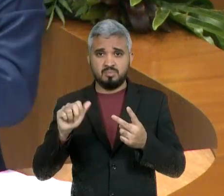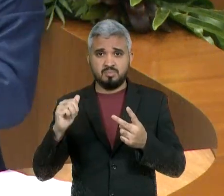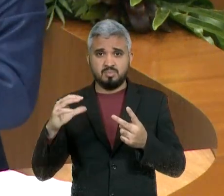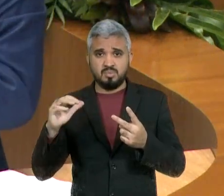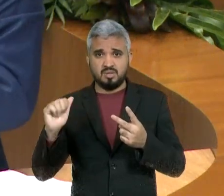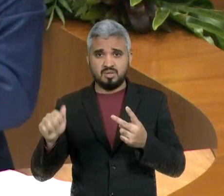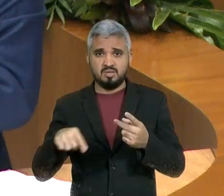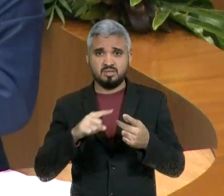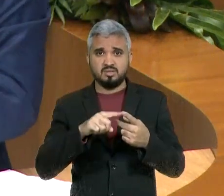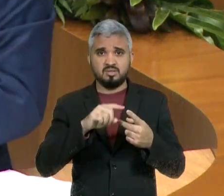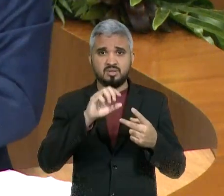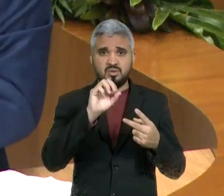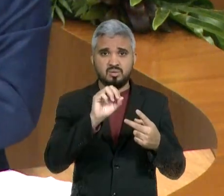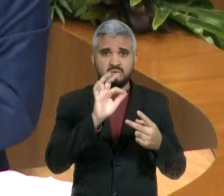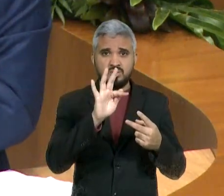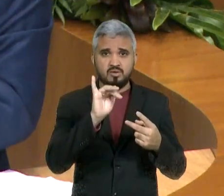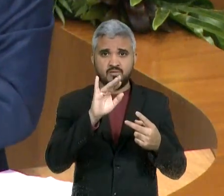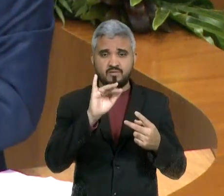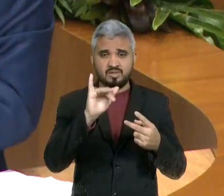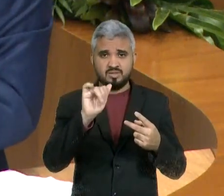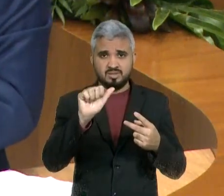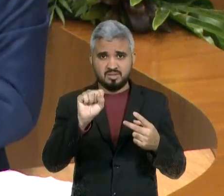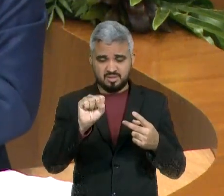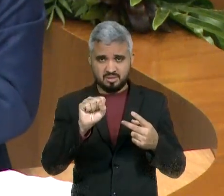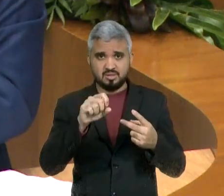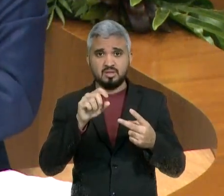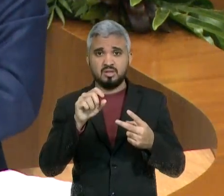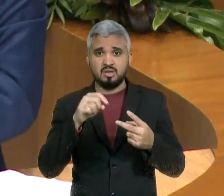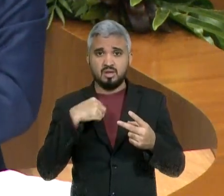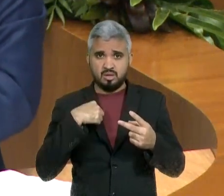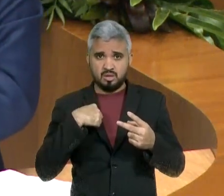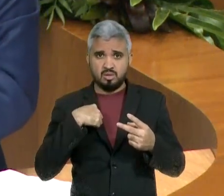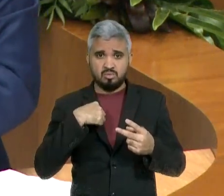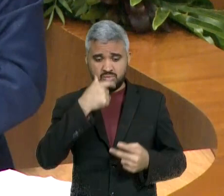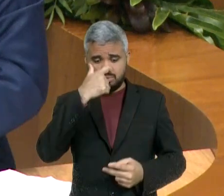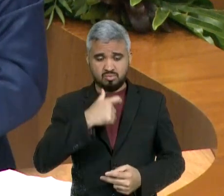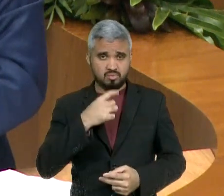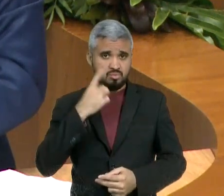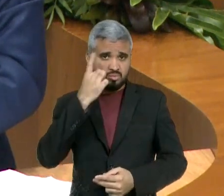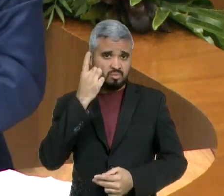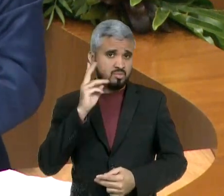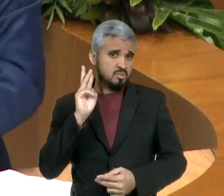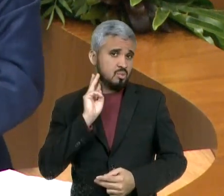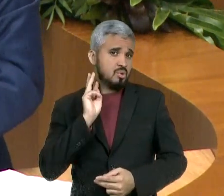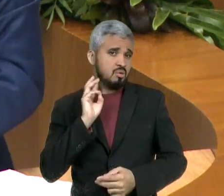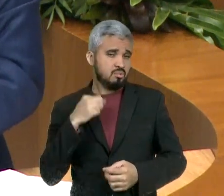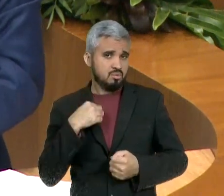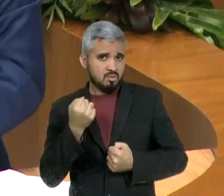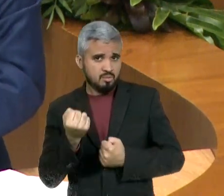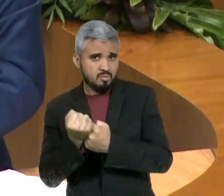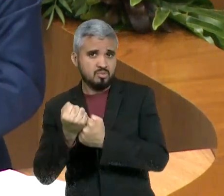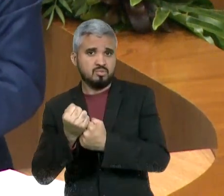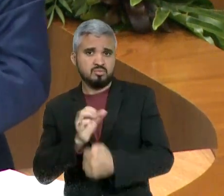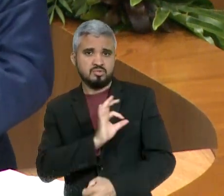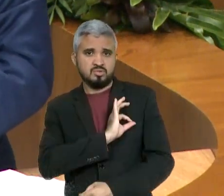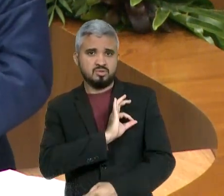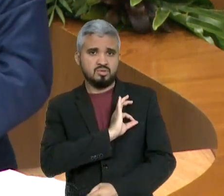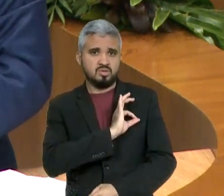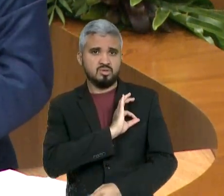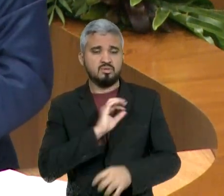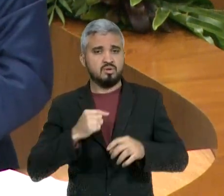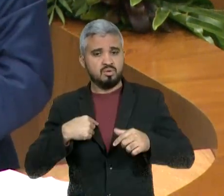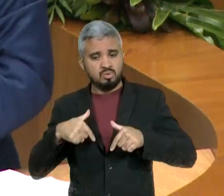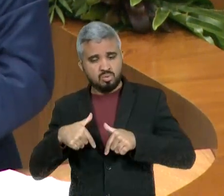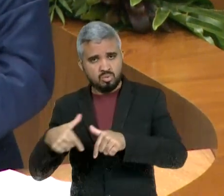Legislativa, tem um deputado estadual que defende os policiais. Está ao lado dos policiais, lutando pelo direito